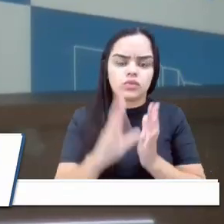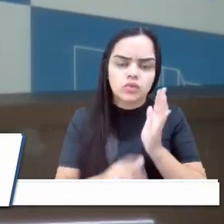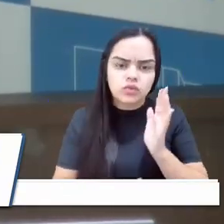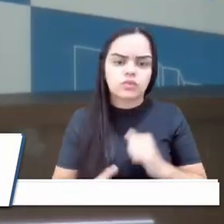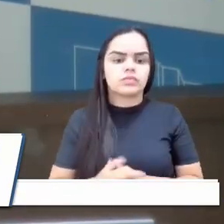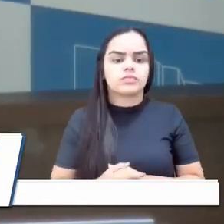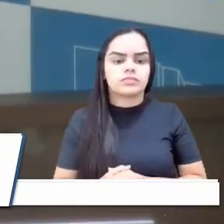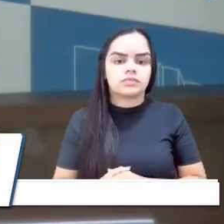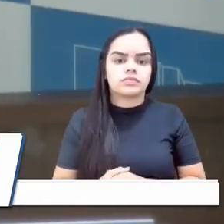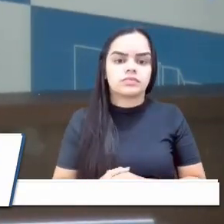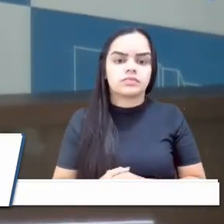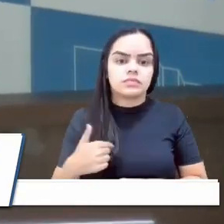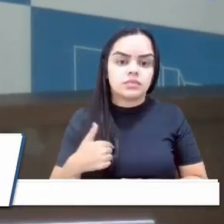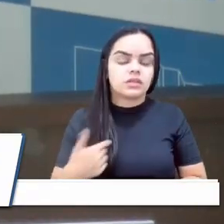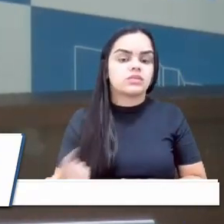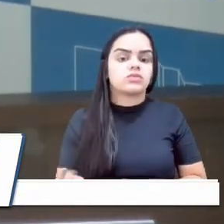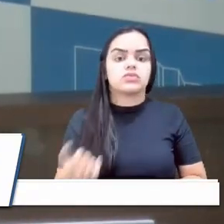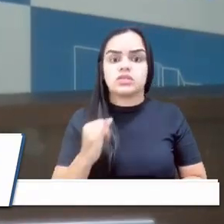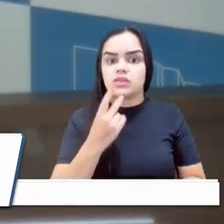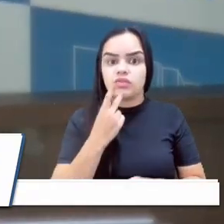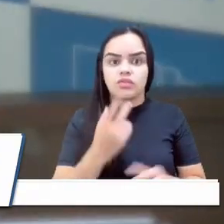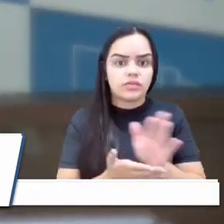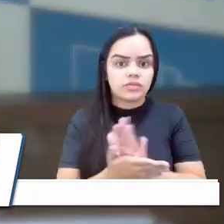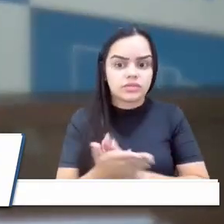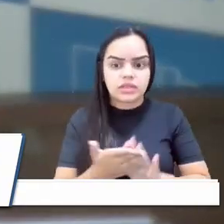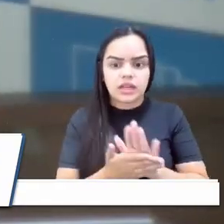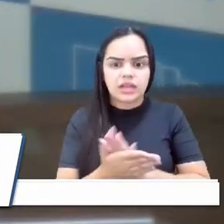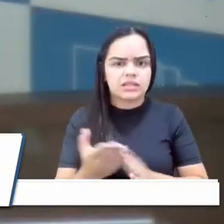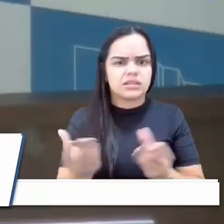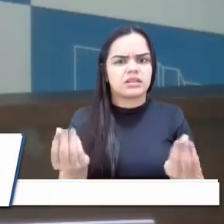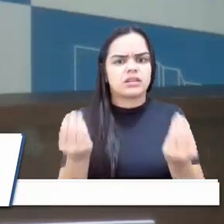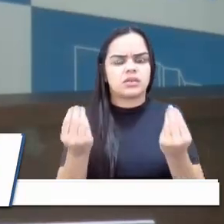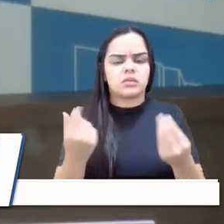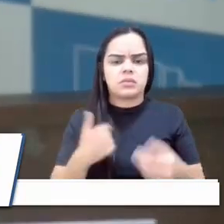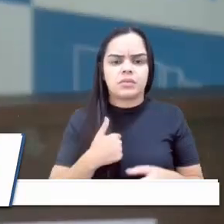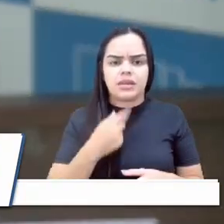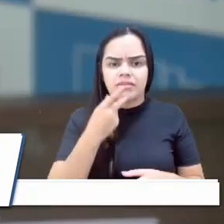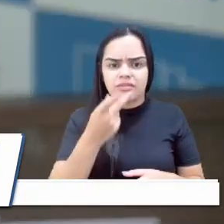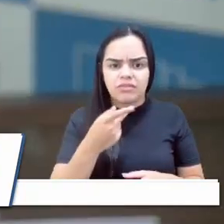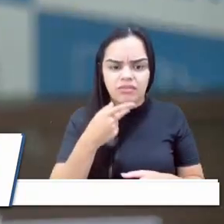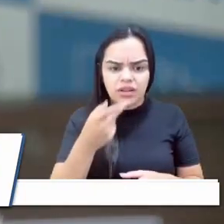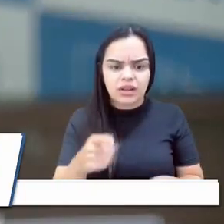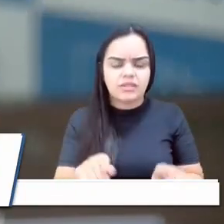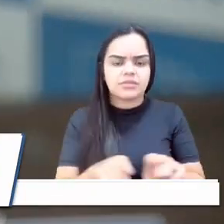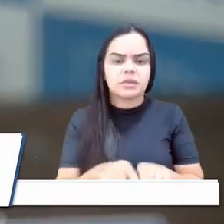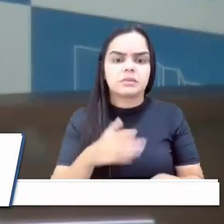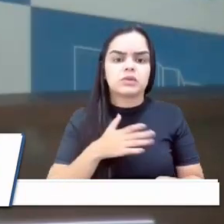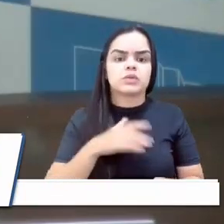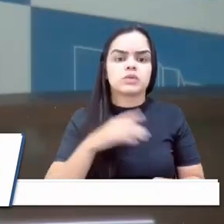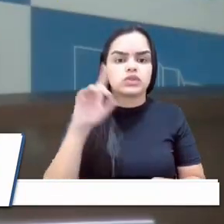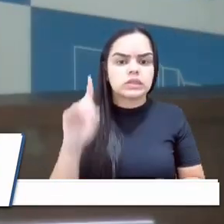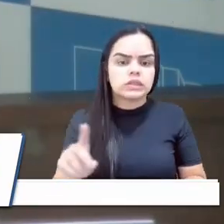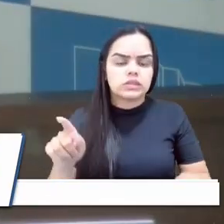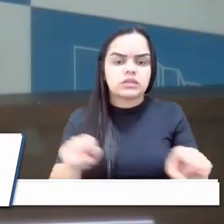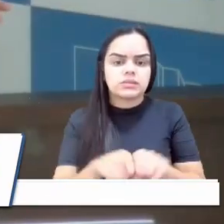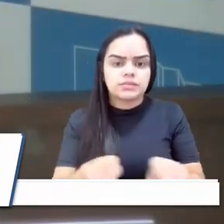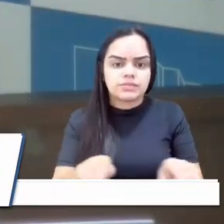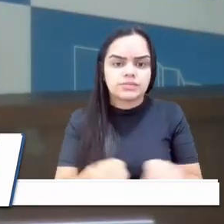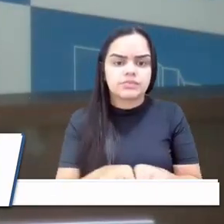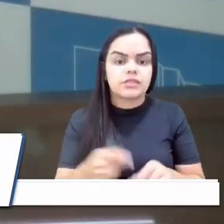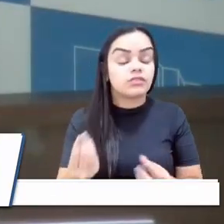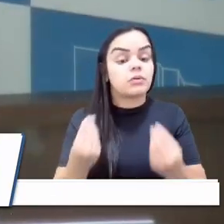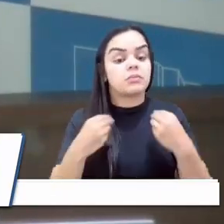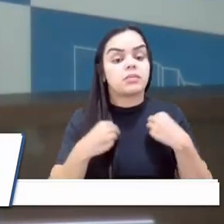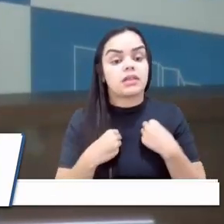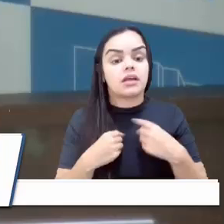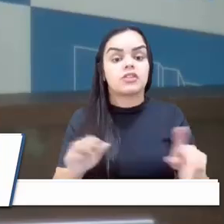estaria sendo um covarde se eu não utilizar a minha fala, utilizar aqui o meu direito de fala que eu tenho aqui, que foi me dado